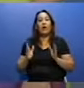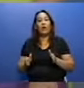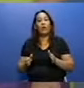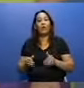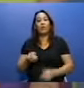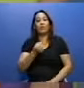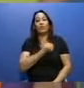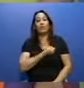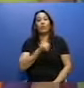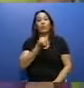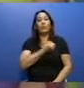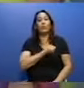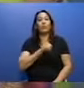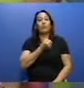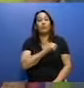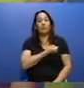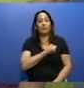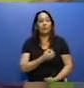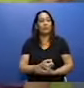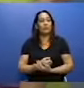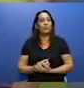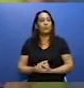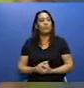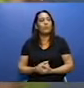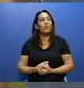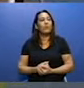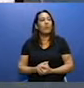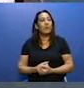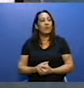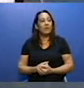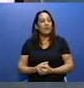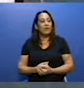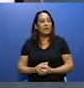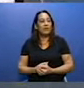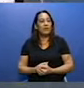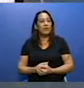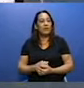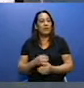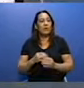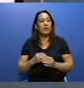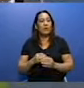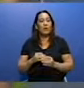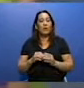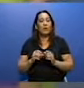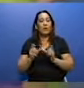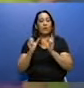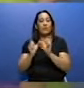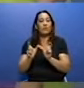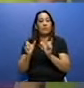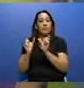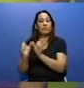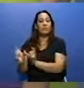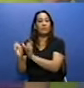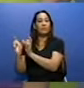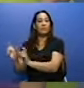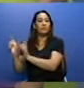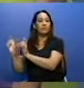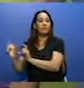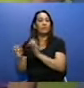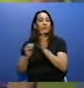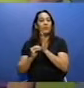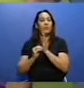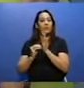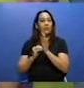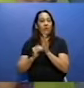para tabuada que vocês vão amar quando vocês conhecerem. Olha só. Complete cada sequência numérica com